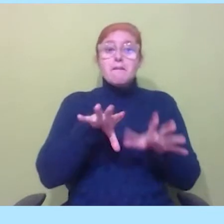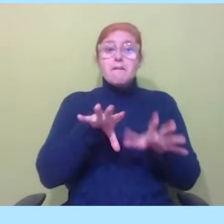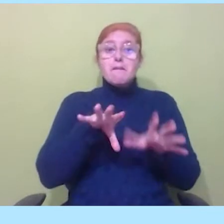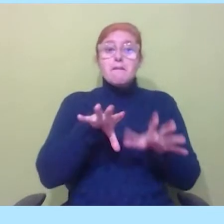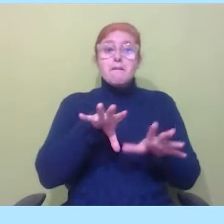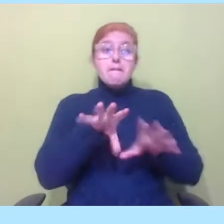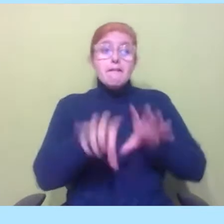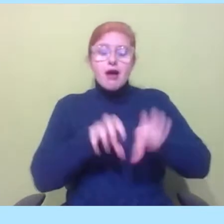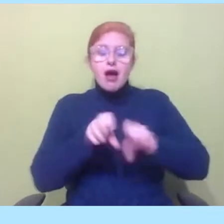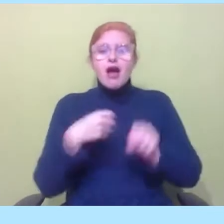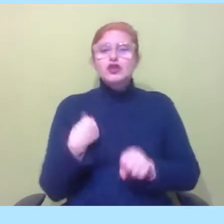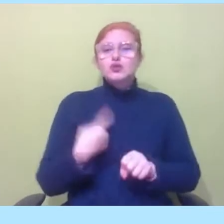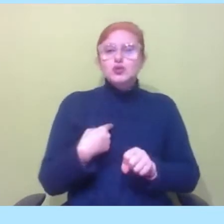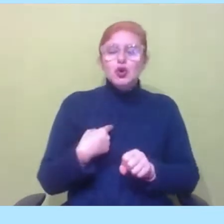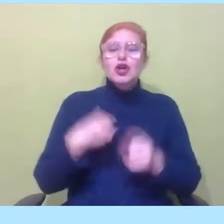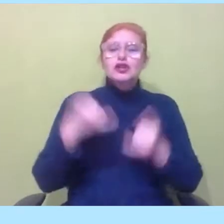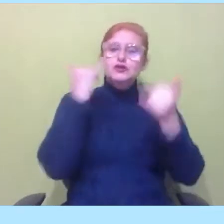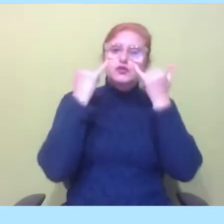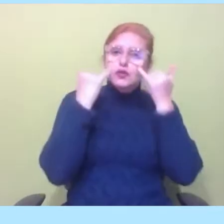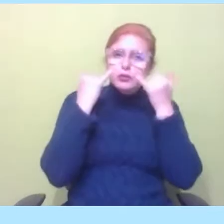isso como algo